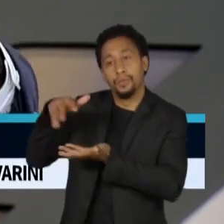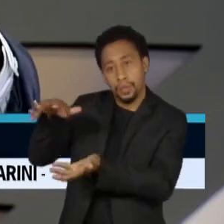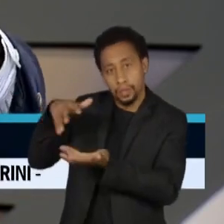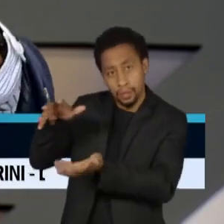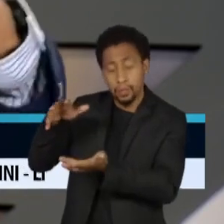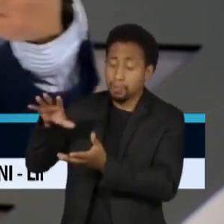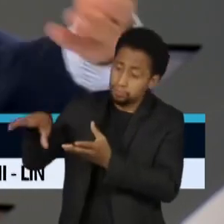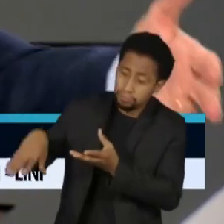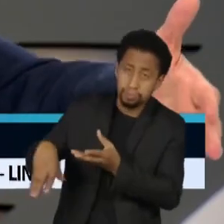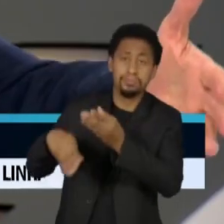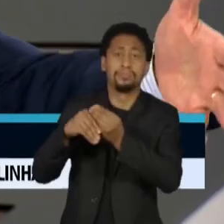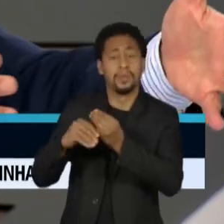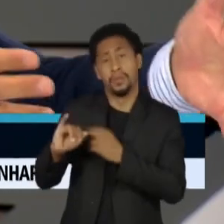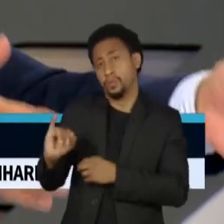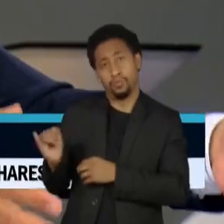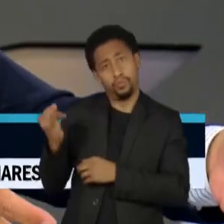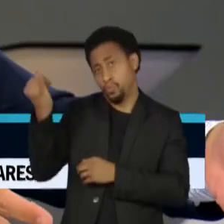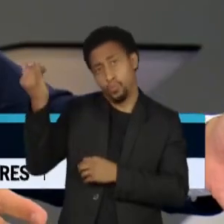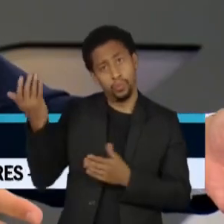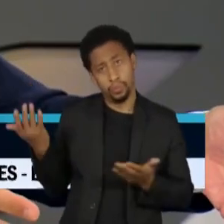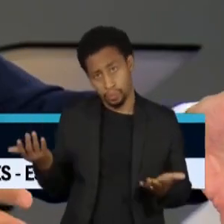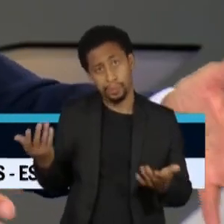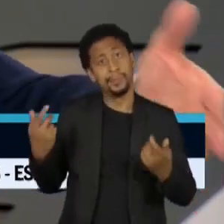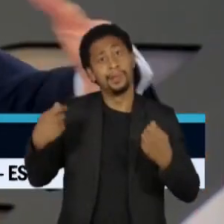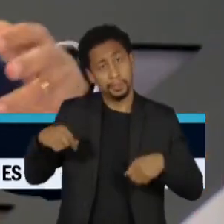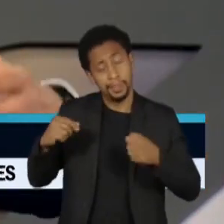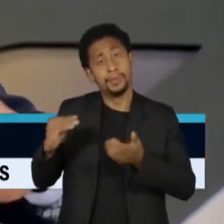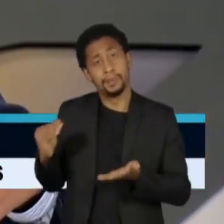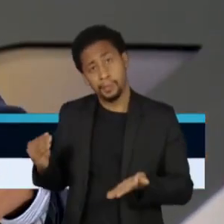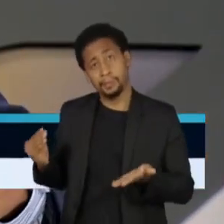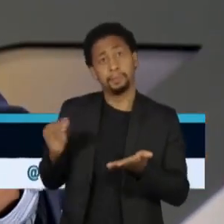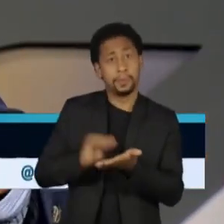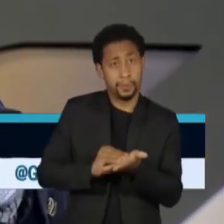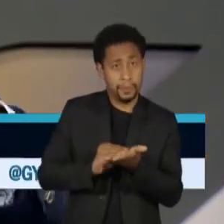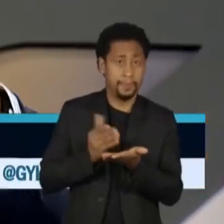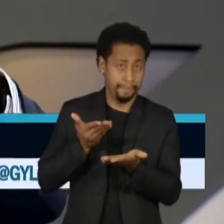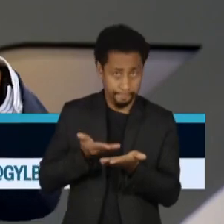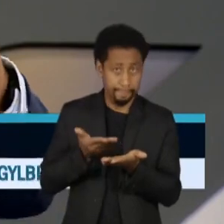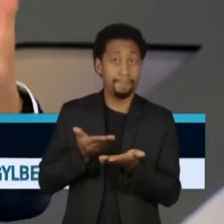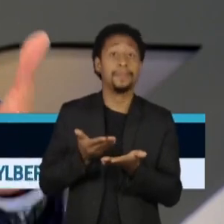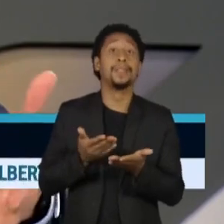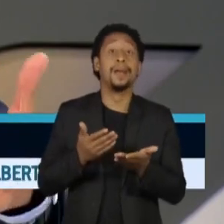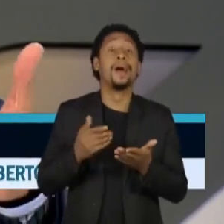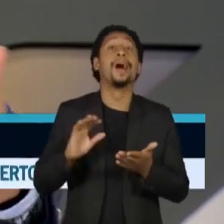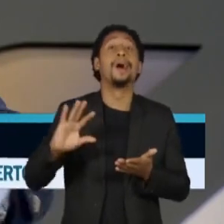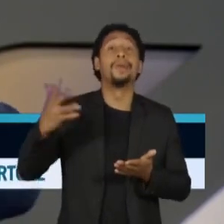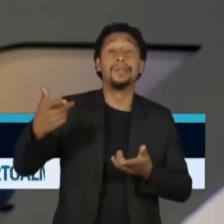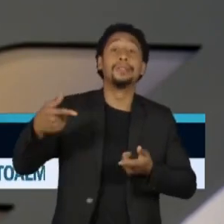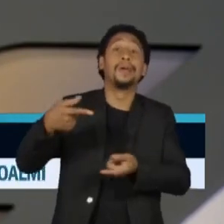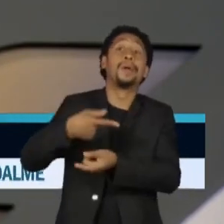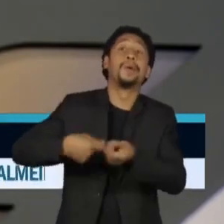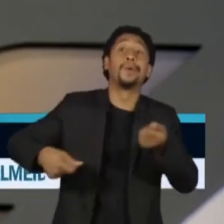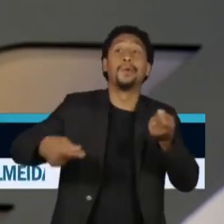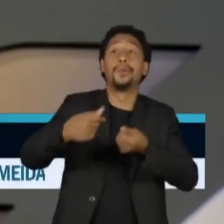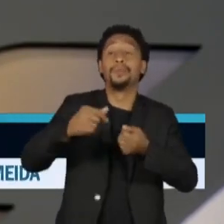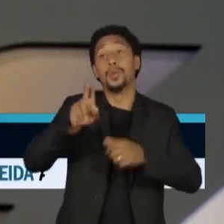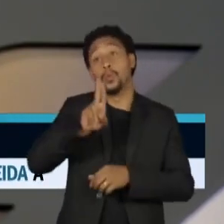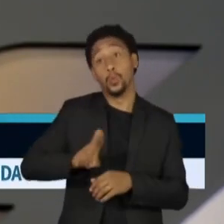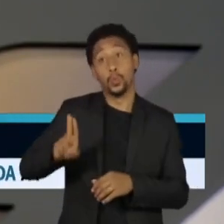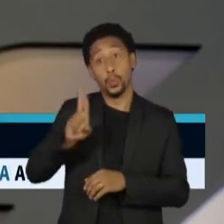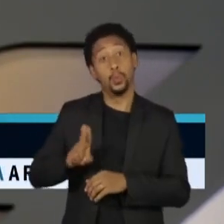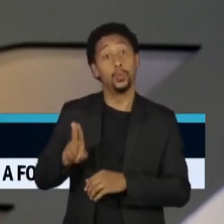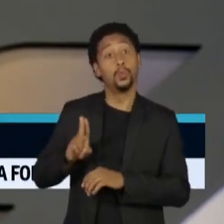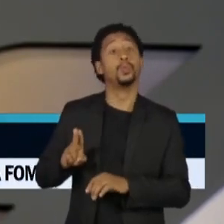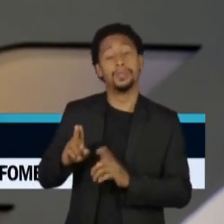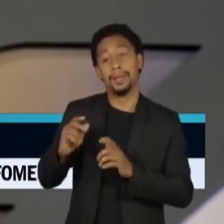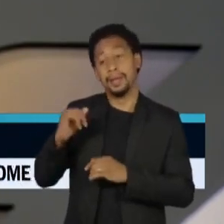que exige no contrato um indexador, aí a economia se reindexa e fica mais difícil